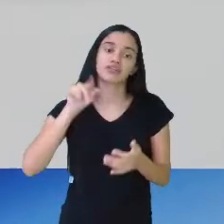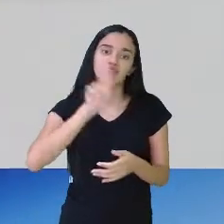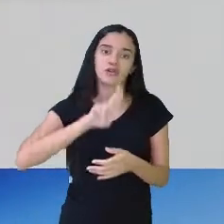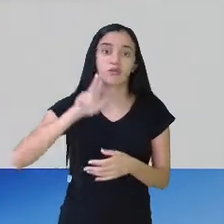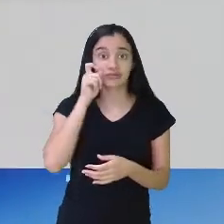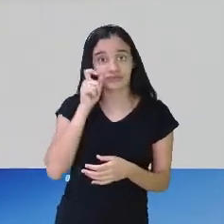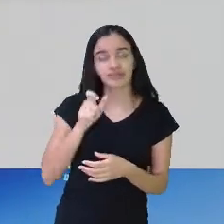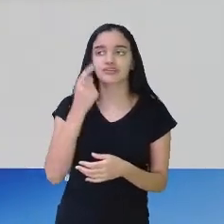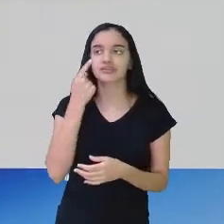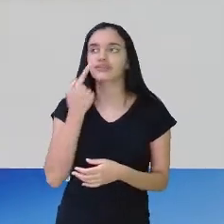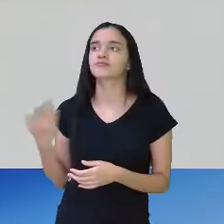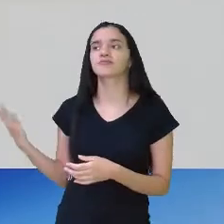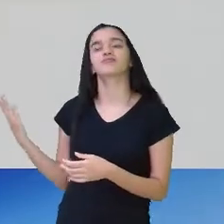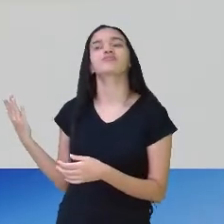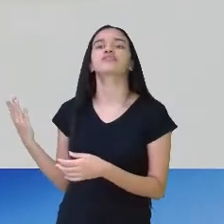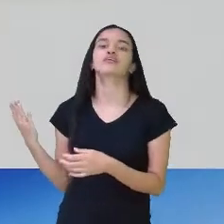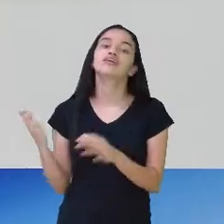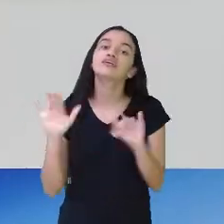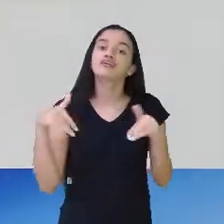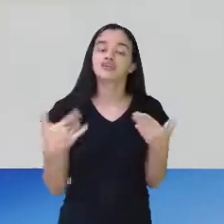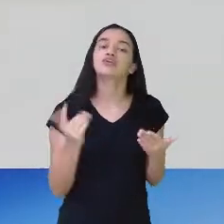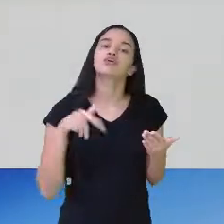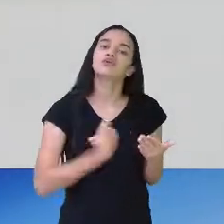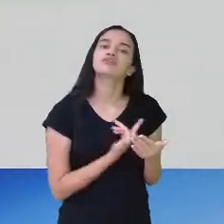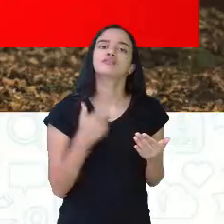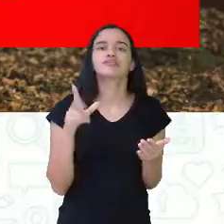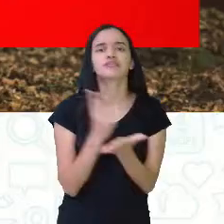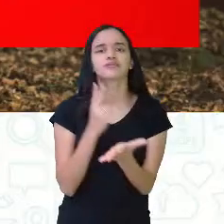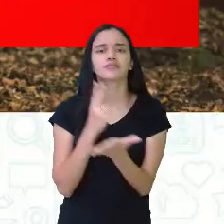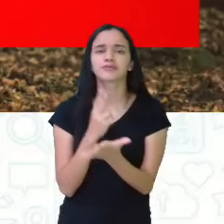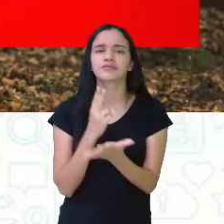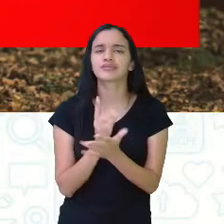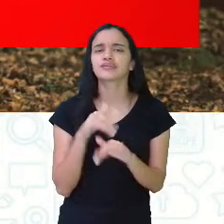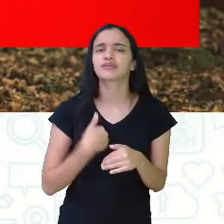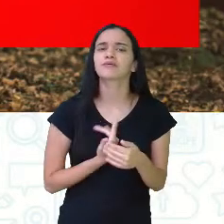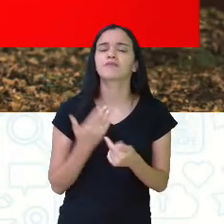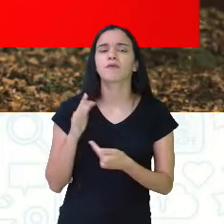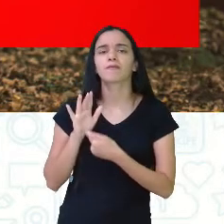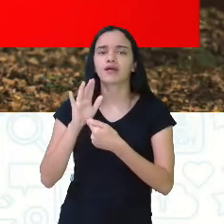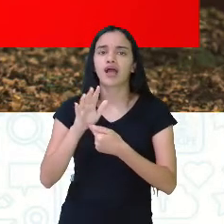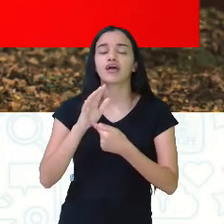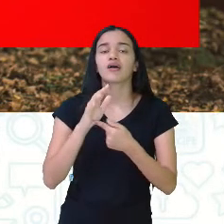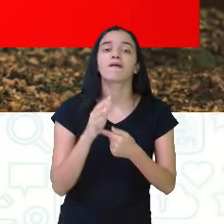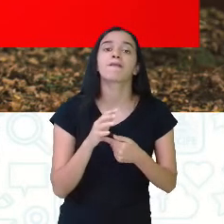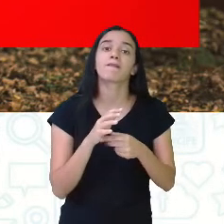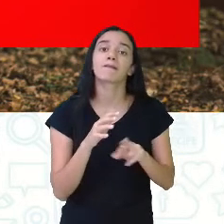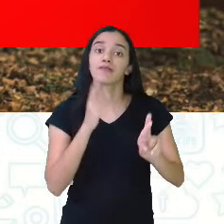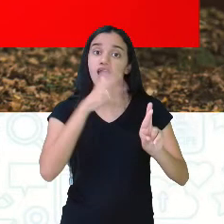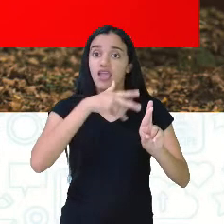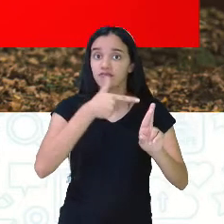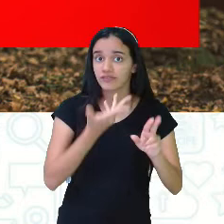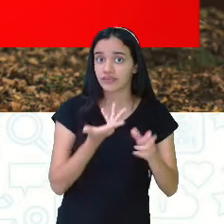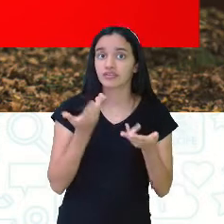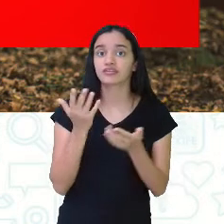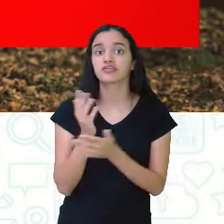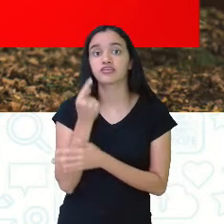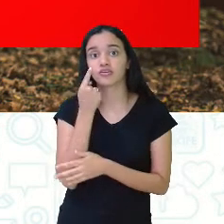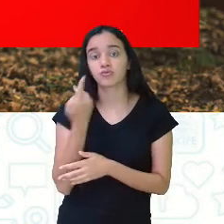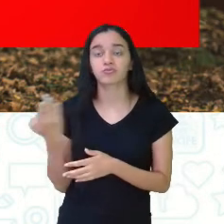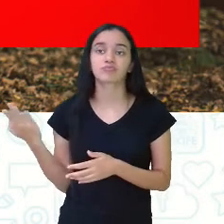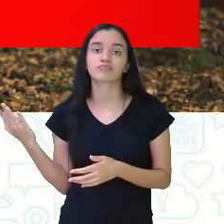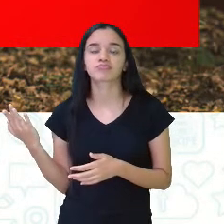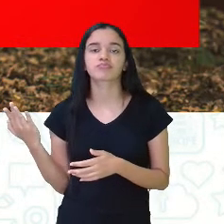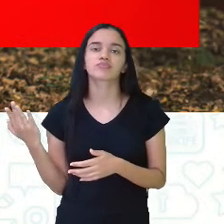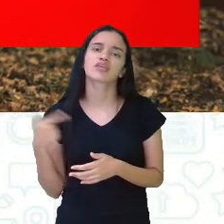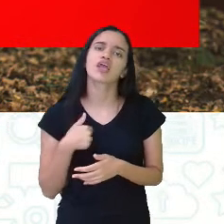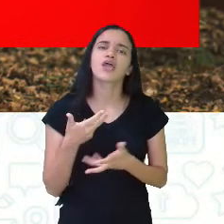interessante. E aí a gente também sempre pode trazer o quê? Referências dentro dos nossos mini contos.